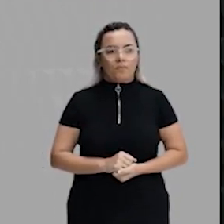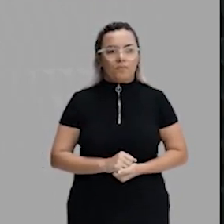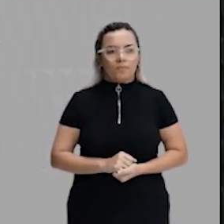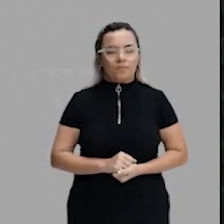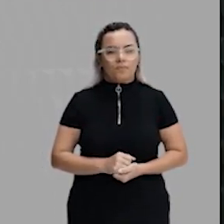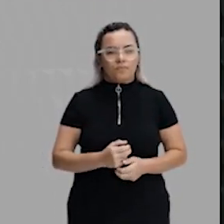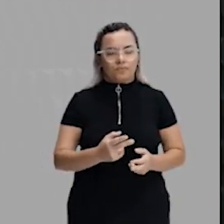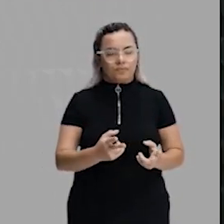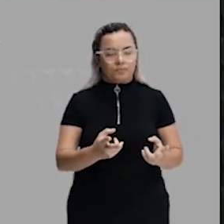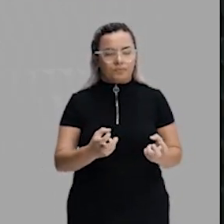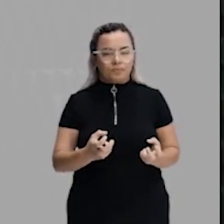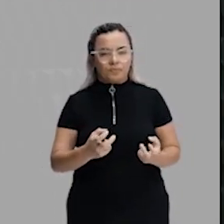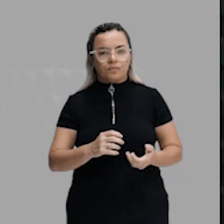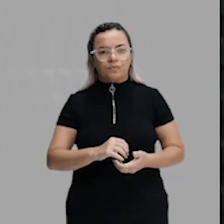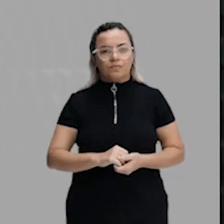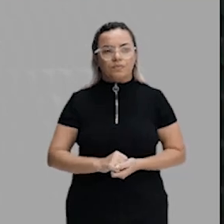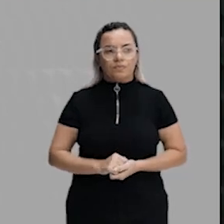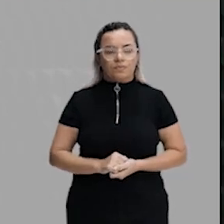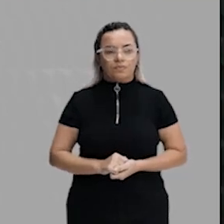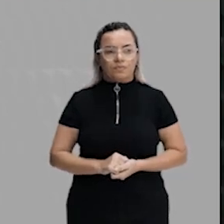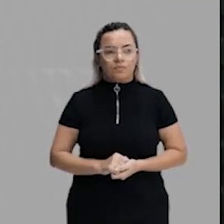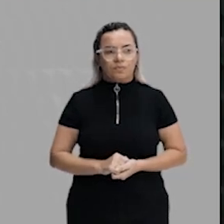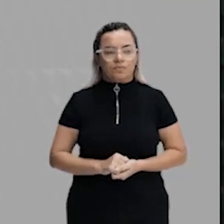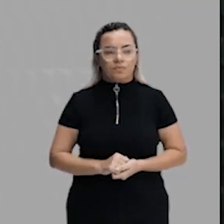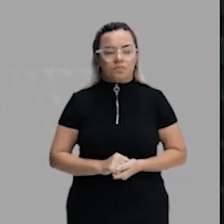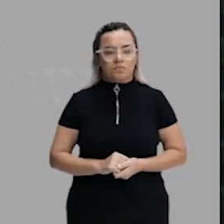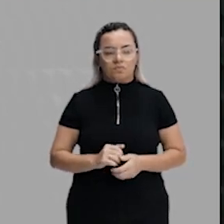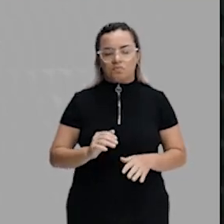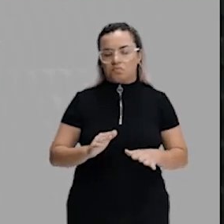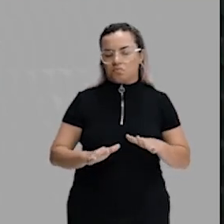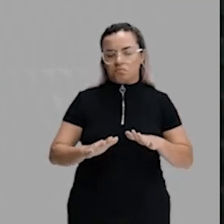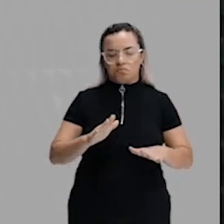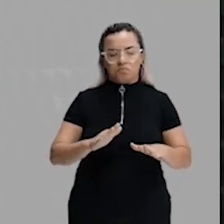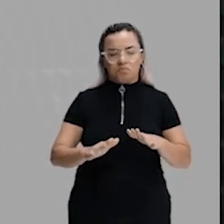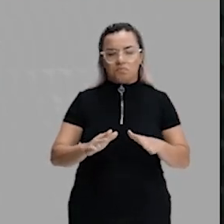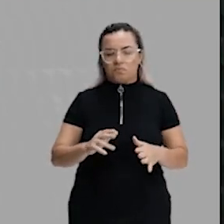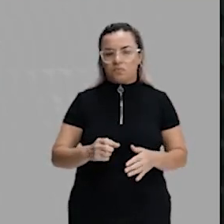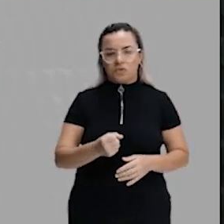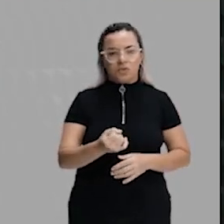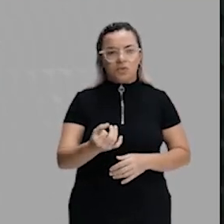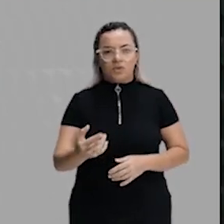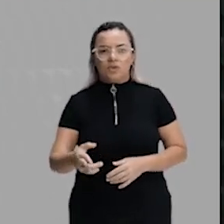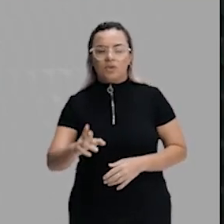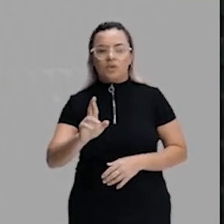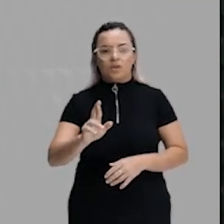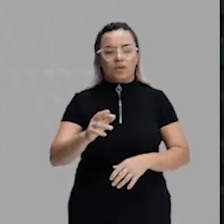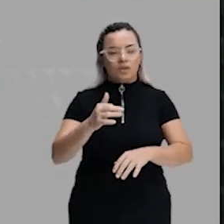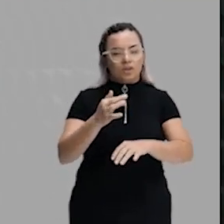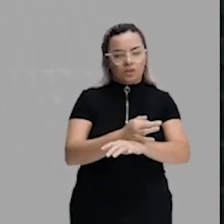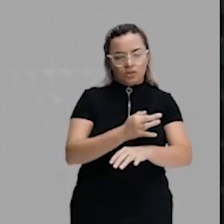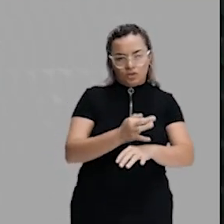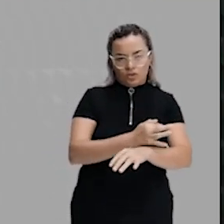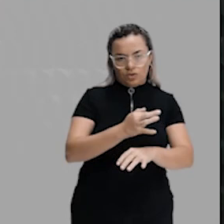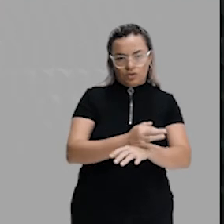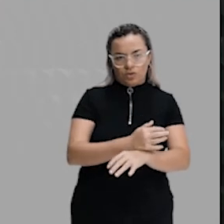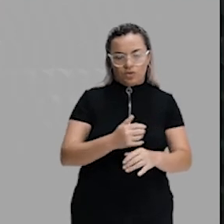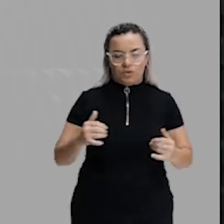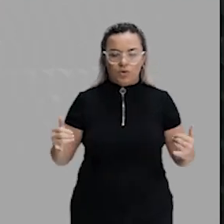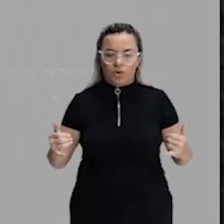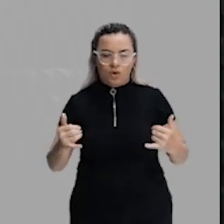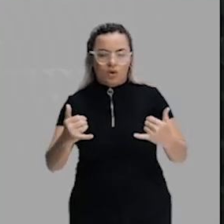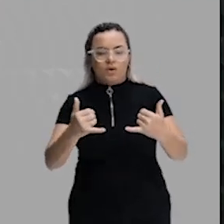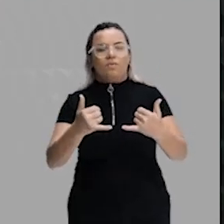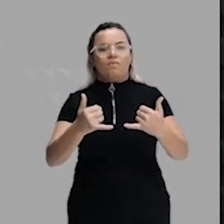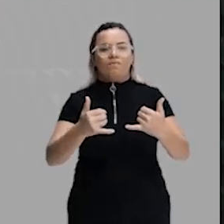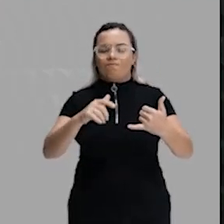Percebam o seguinte, que independente da quantidade de resistores vezes corrente que nós vamos ter, a corrente elétrica